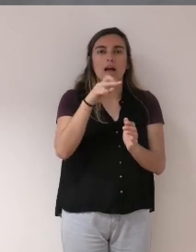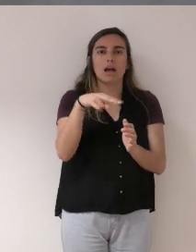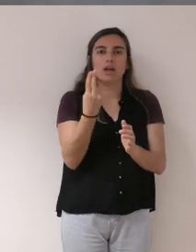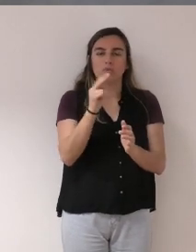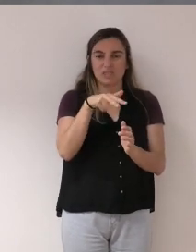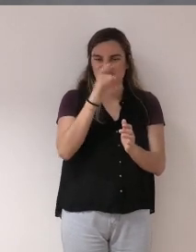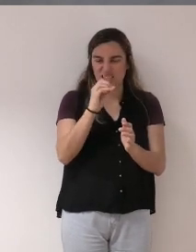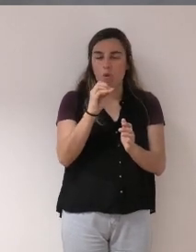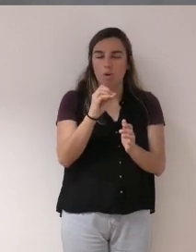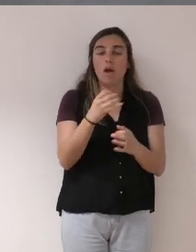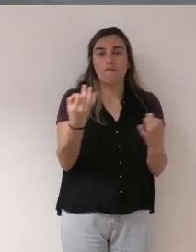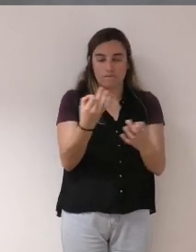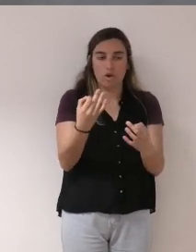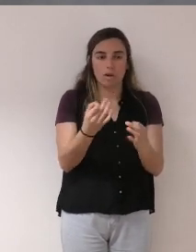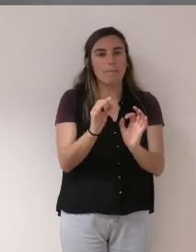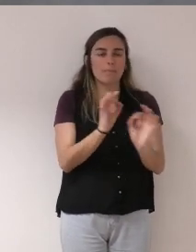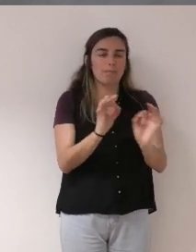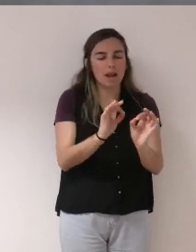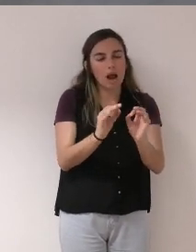suficiente para construir